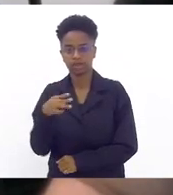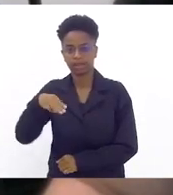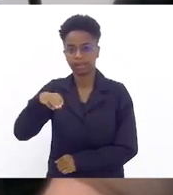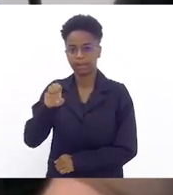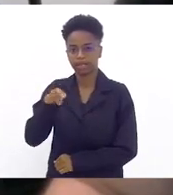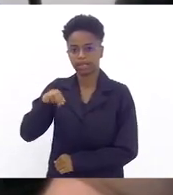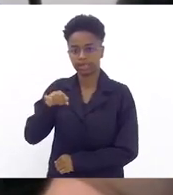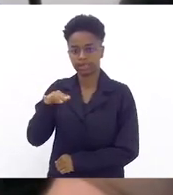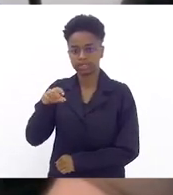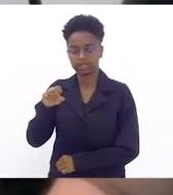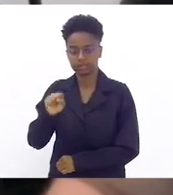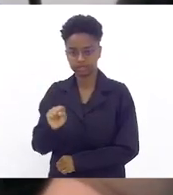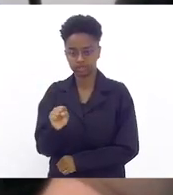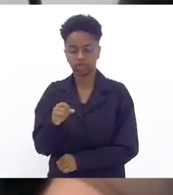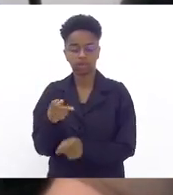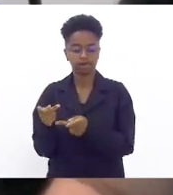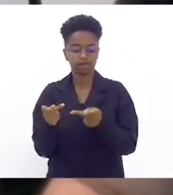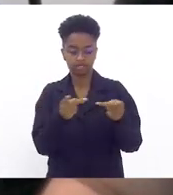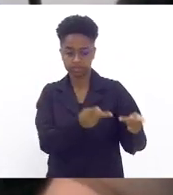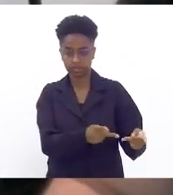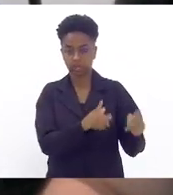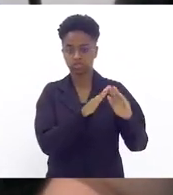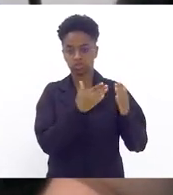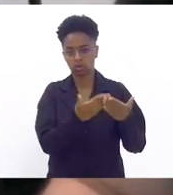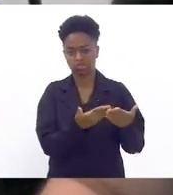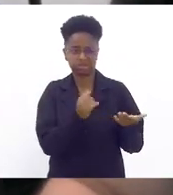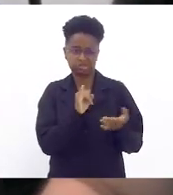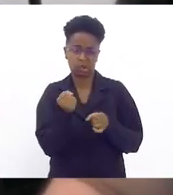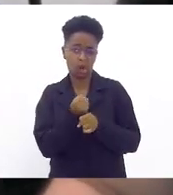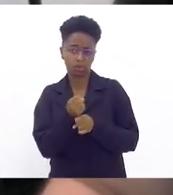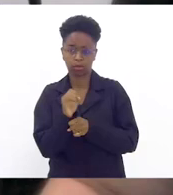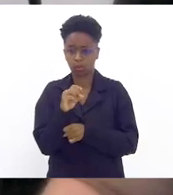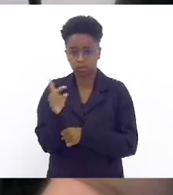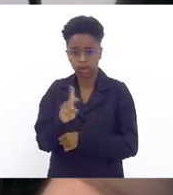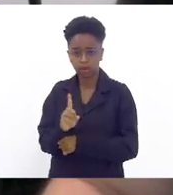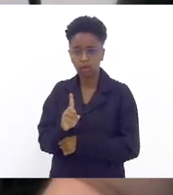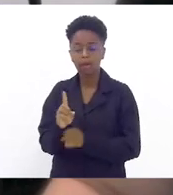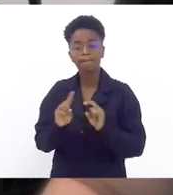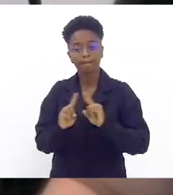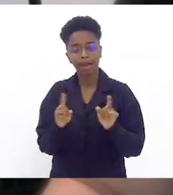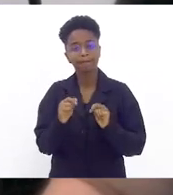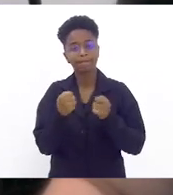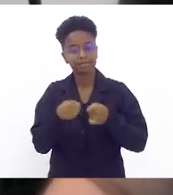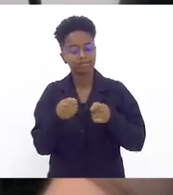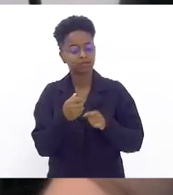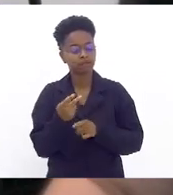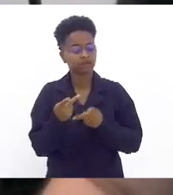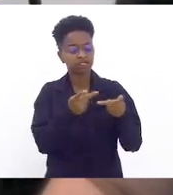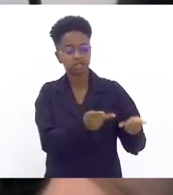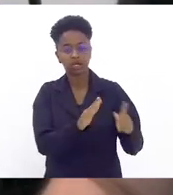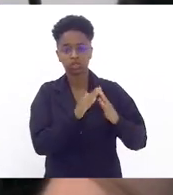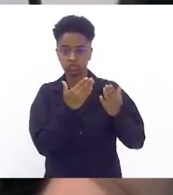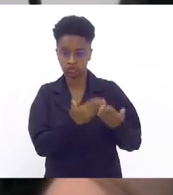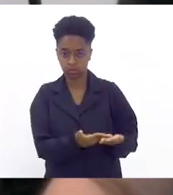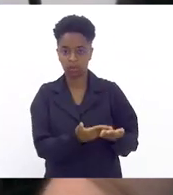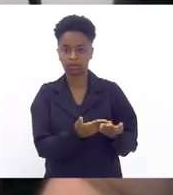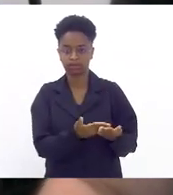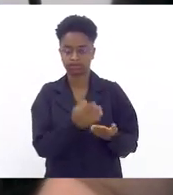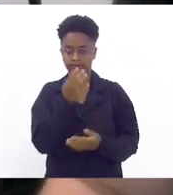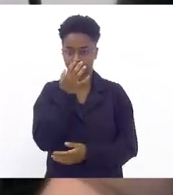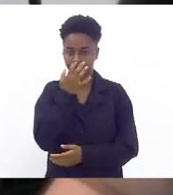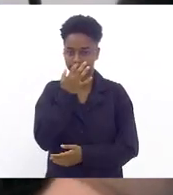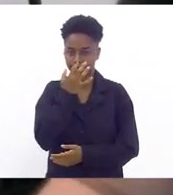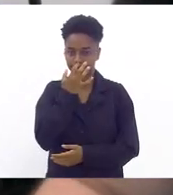de a obra tá acontecendo para que ela pudesse visitar a Escola Martins Pena